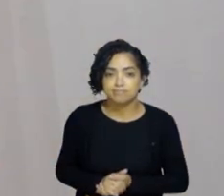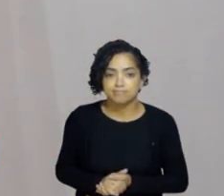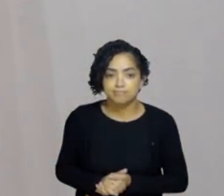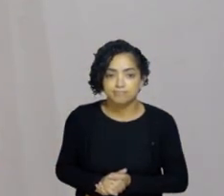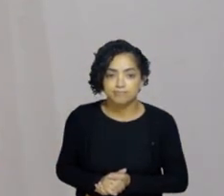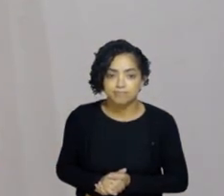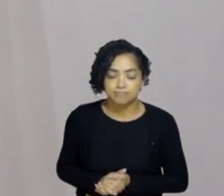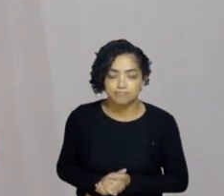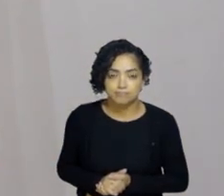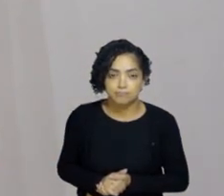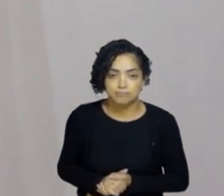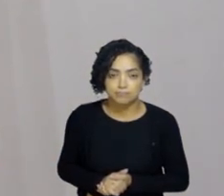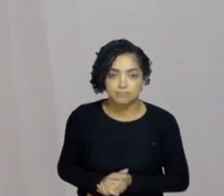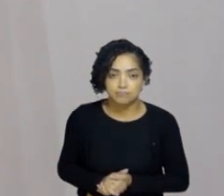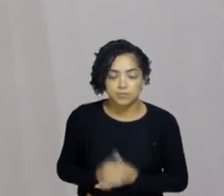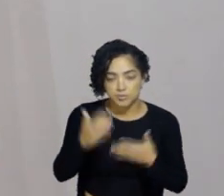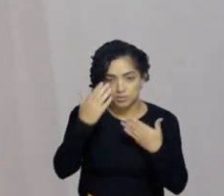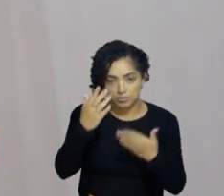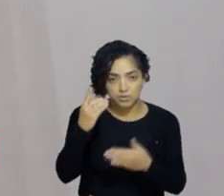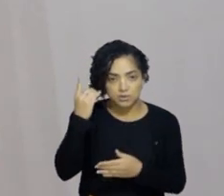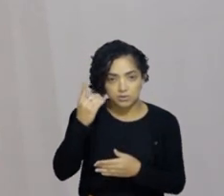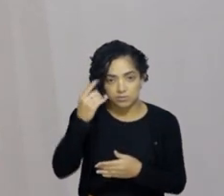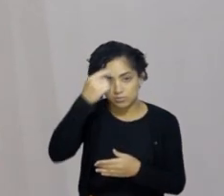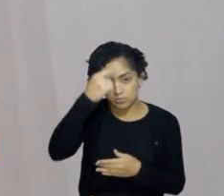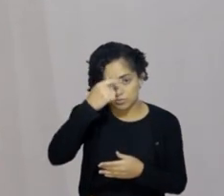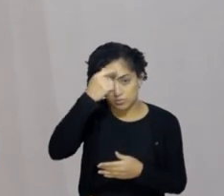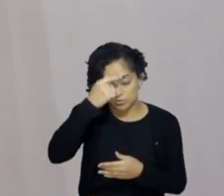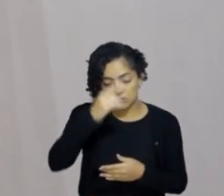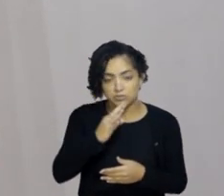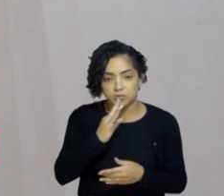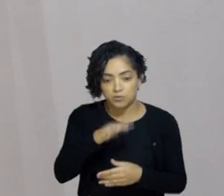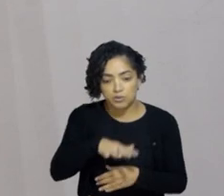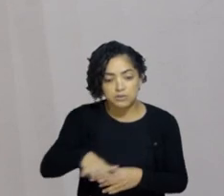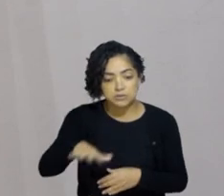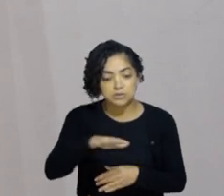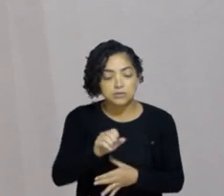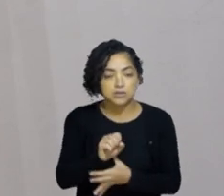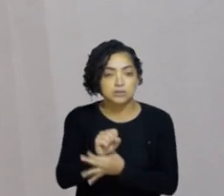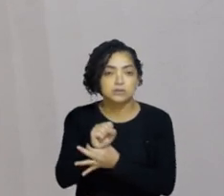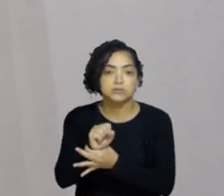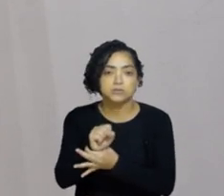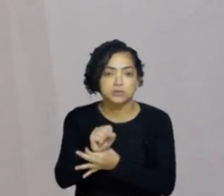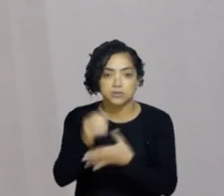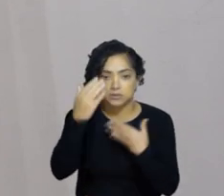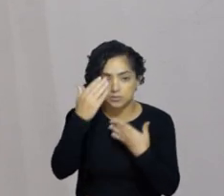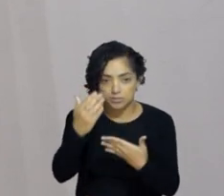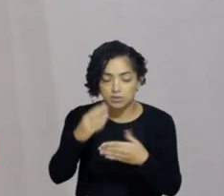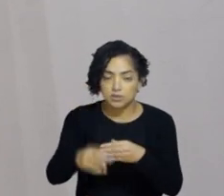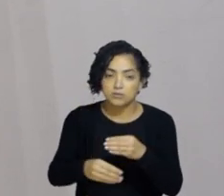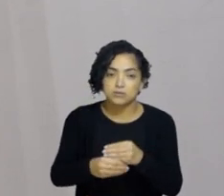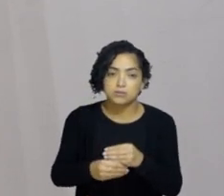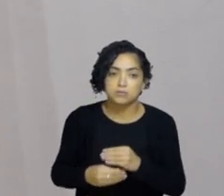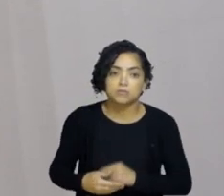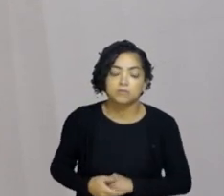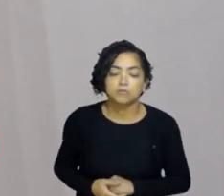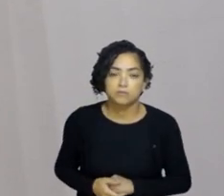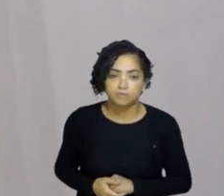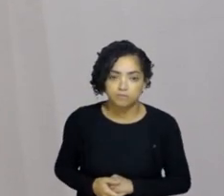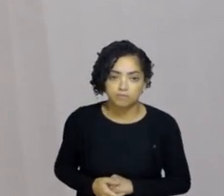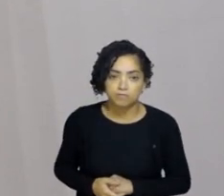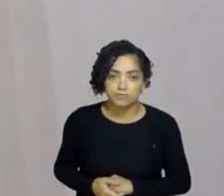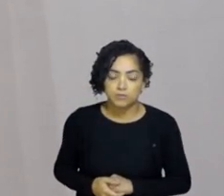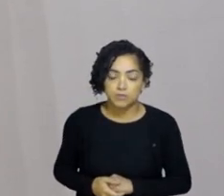deputado Maurício Cudillar, que tem um conhecimento vasto na área da segurança. Obrigado pela contribuição. Quero aqui entrar